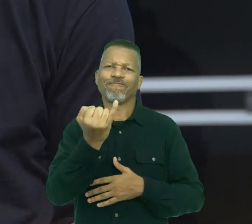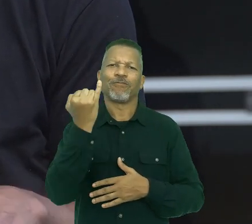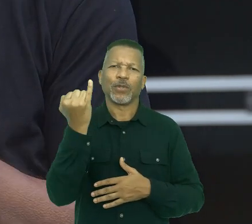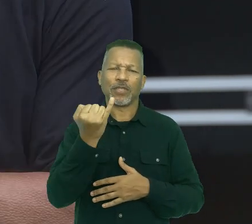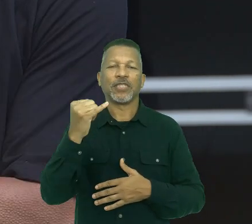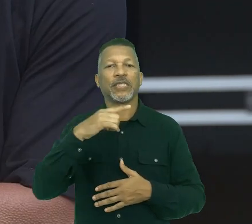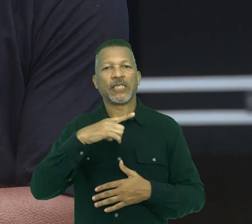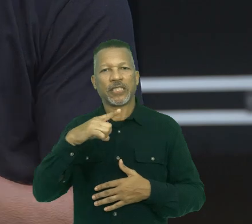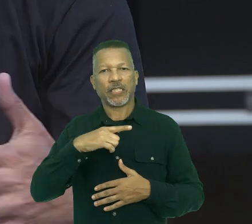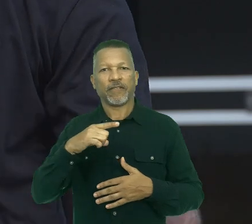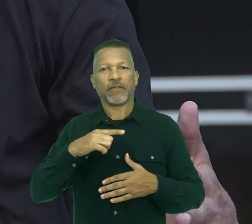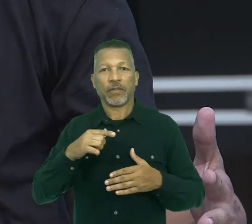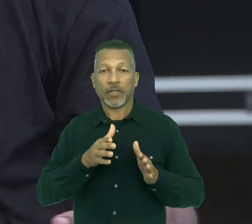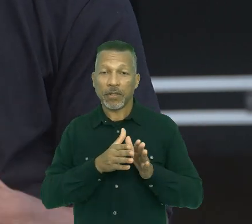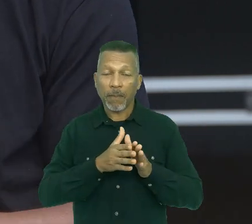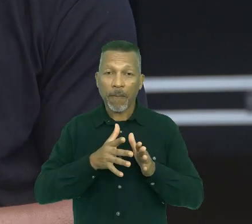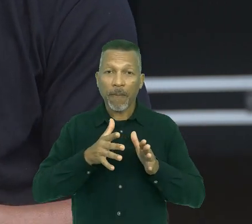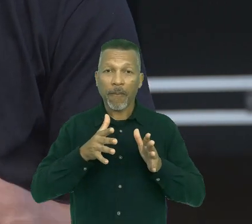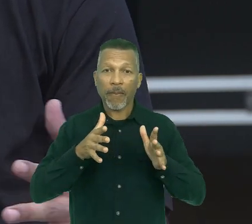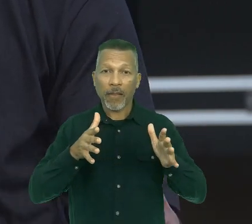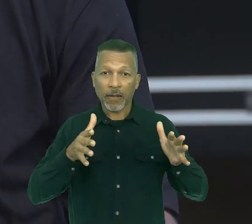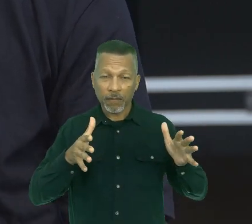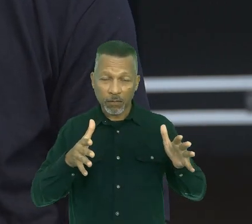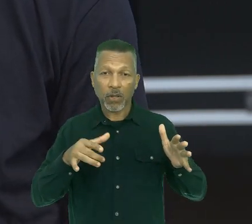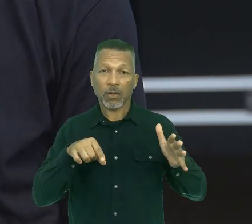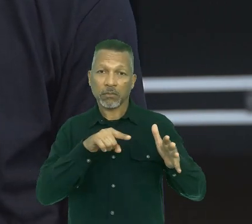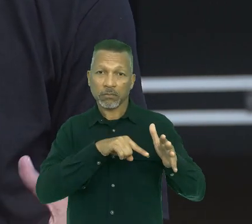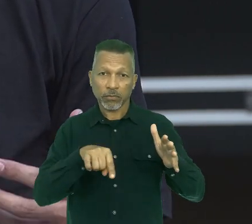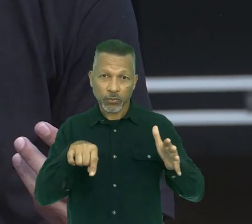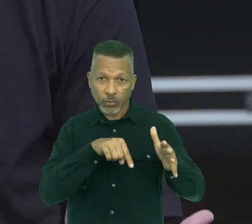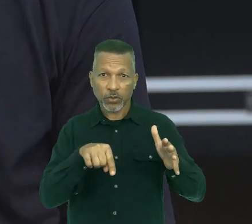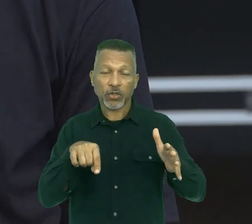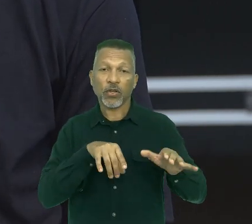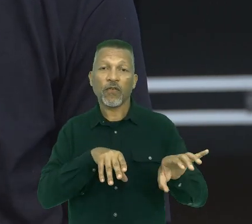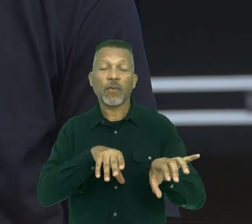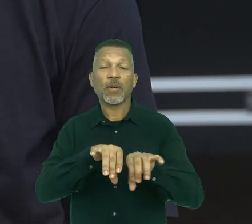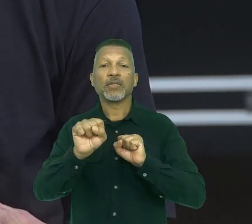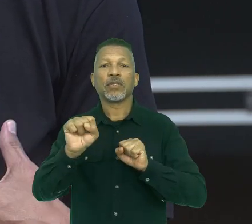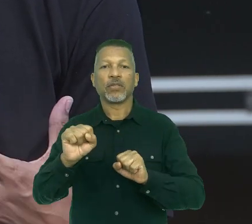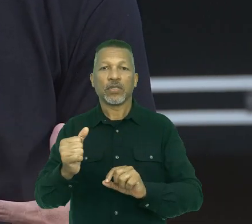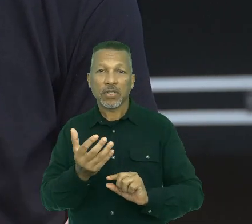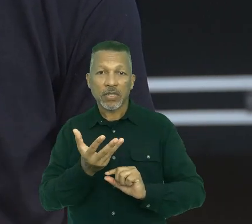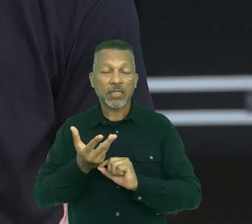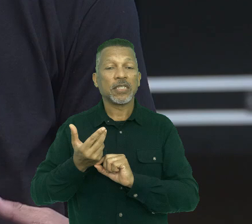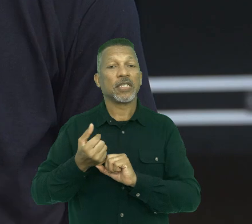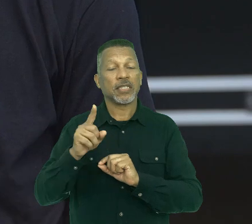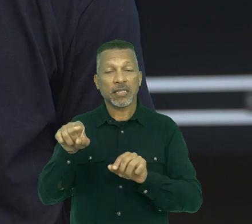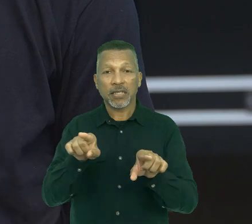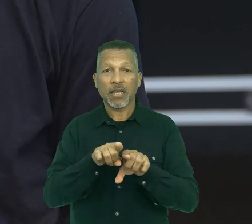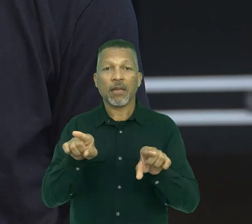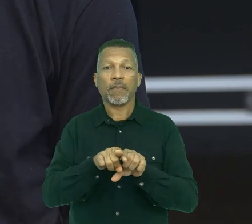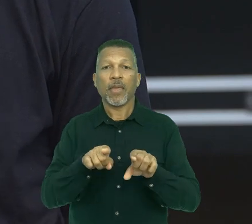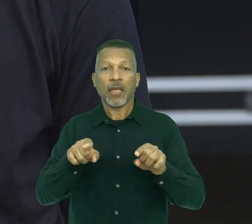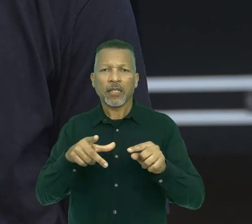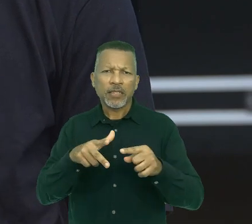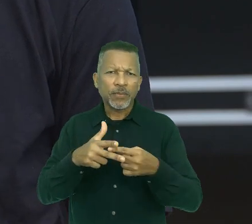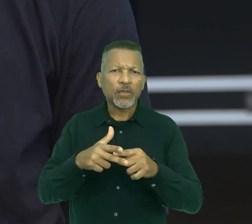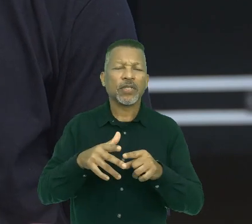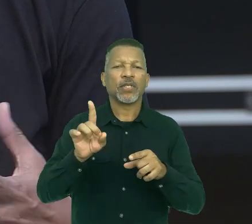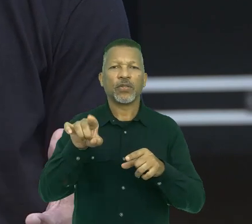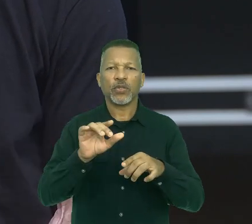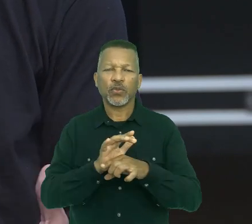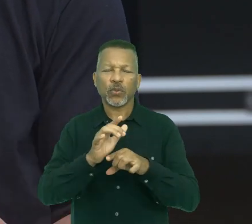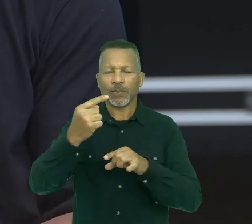gente teve ao longo, né, do nosso período, assim, de formação de artista, de manutenção também de um